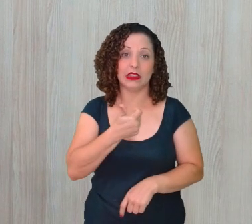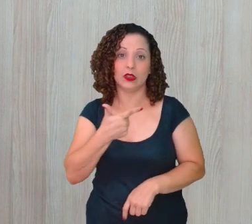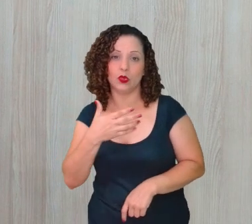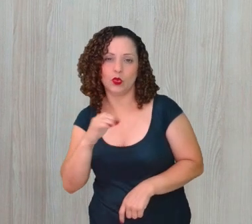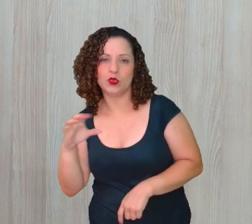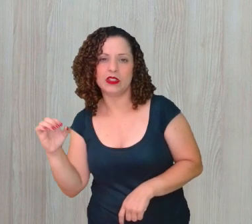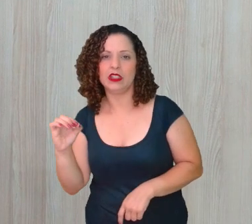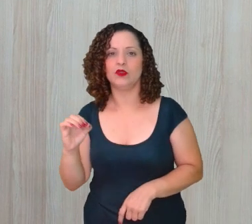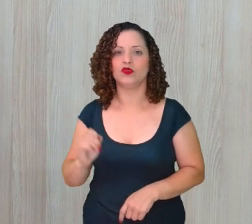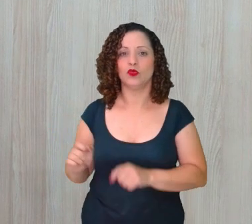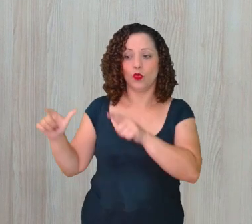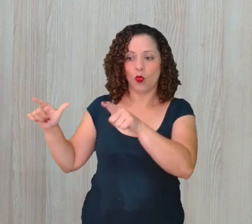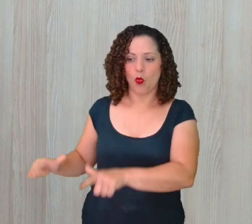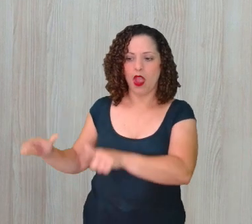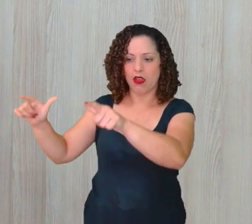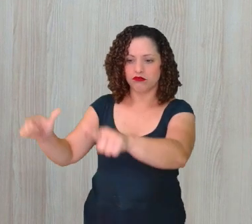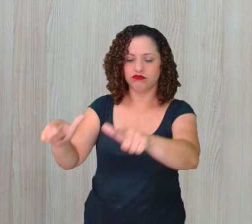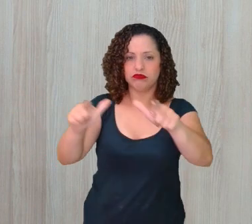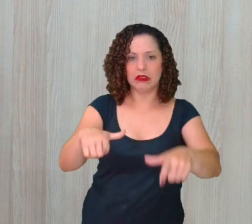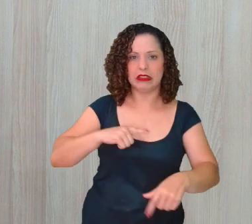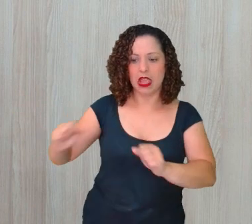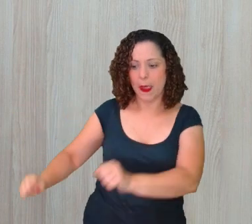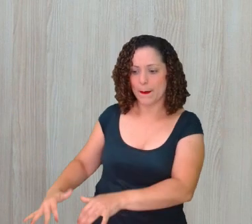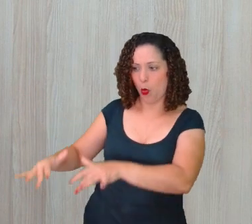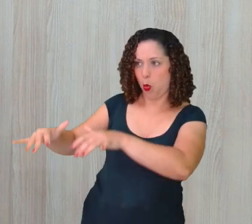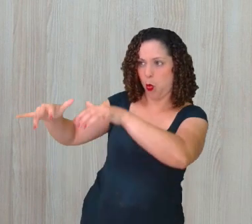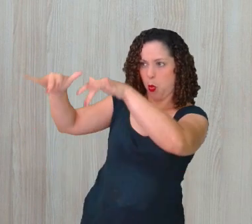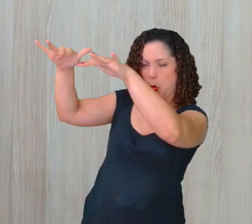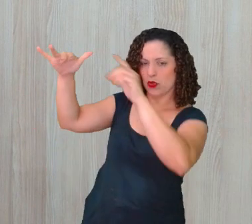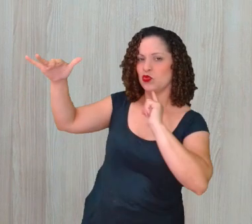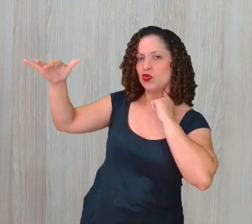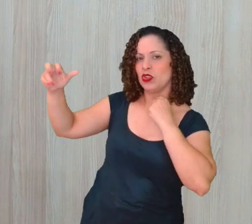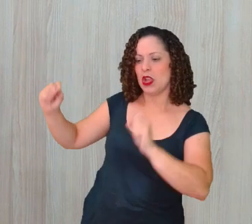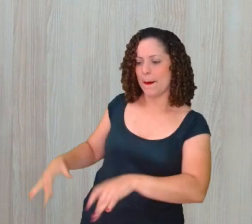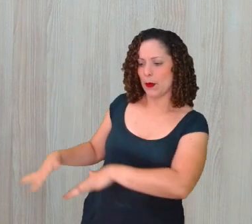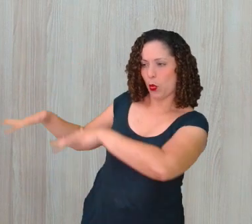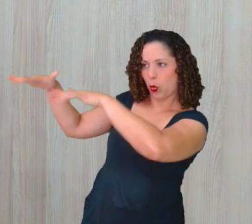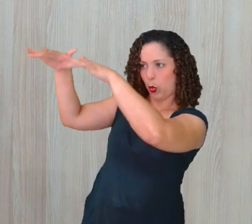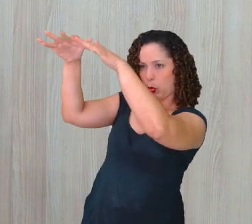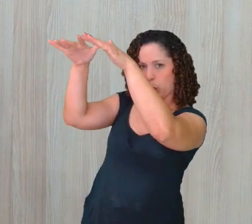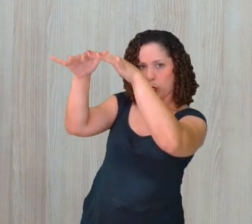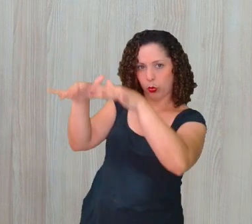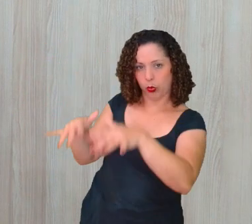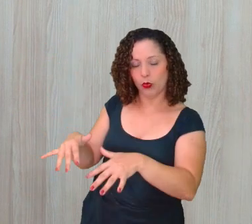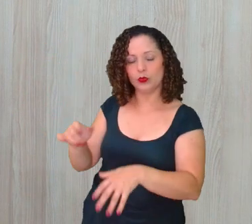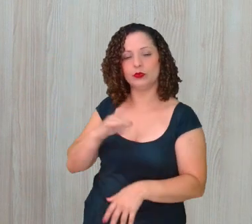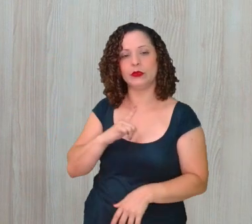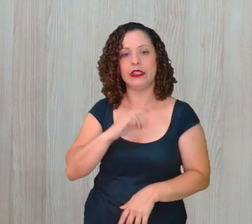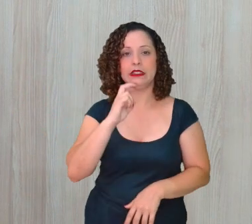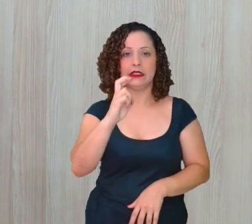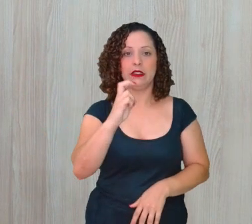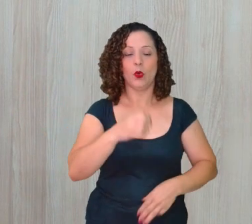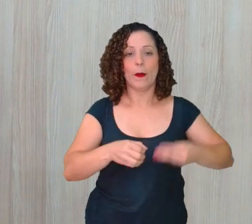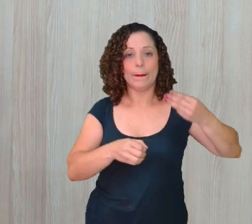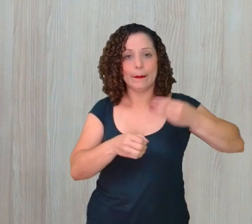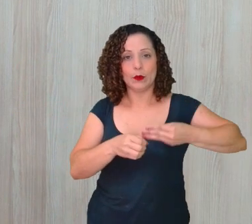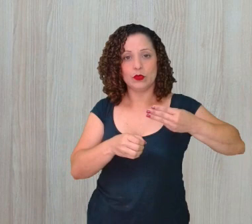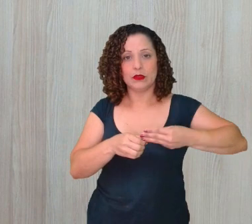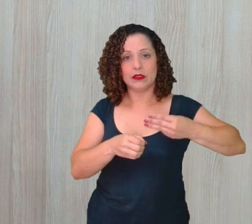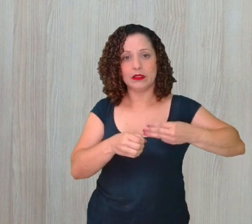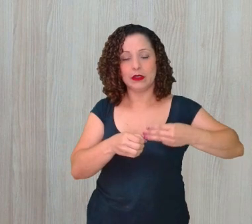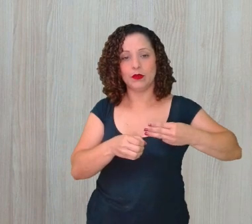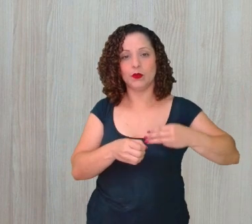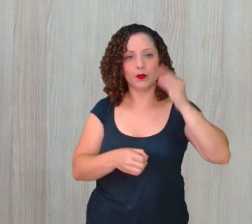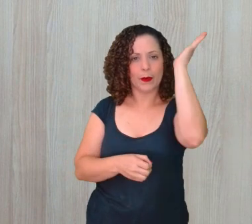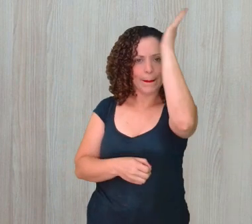200 lixões ainda a céu aberto, né, sem contar que nós temos em torno de 5 mil municípios no Brasil, né, aqui em Pernambuco